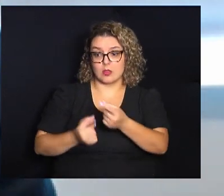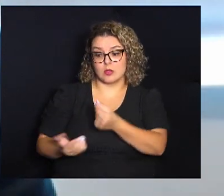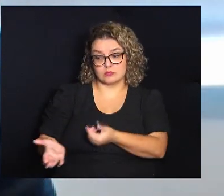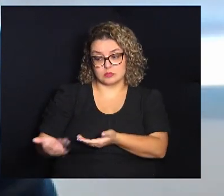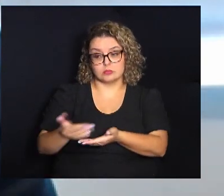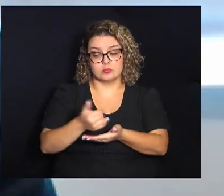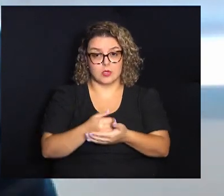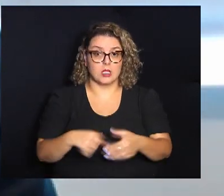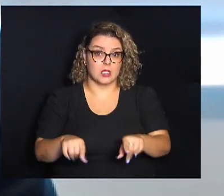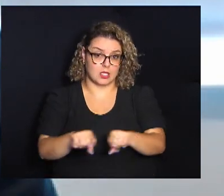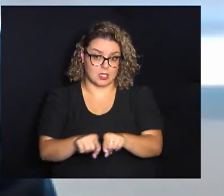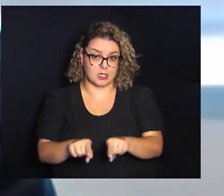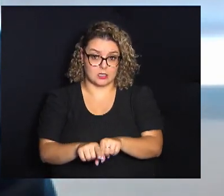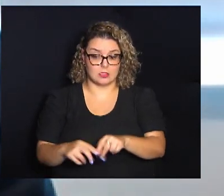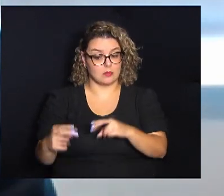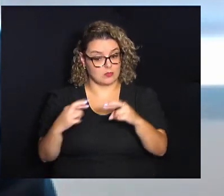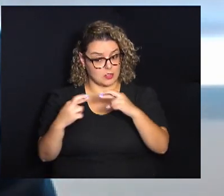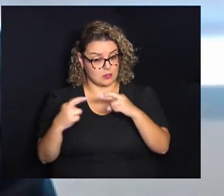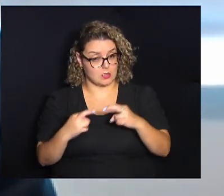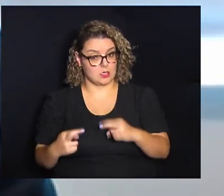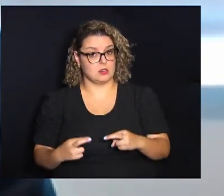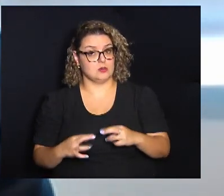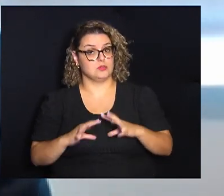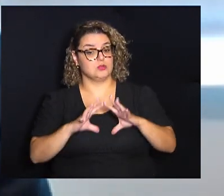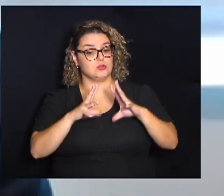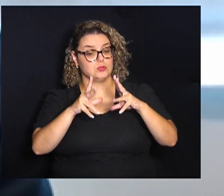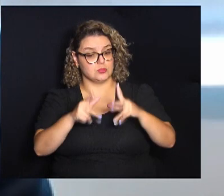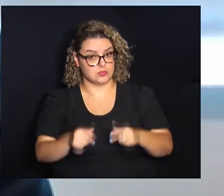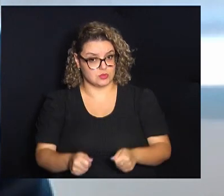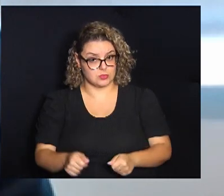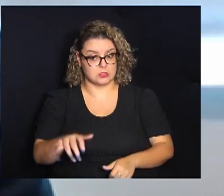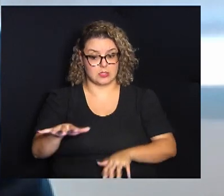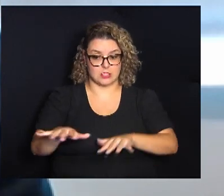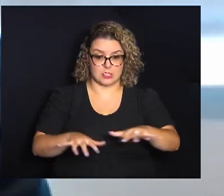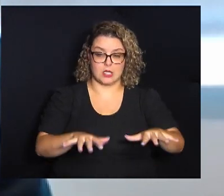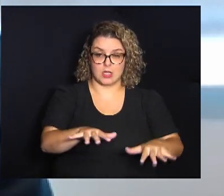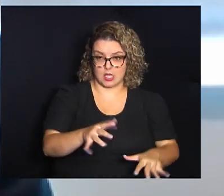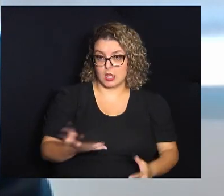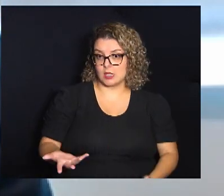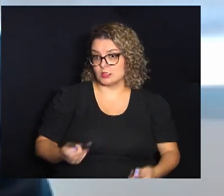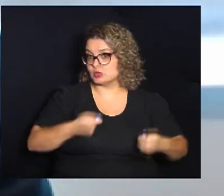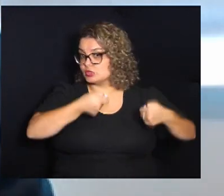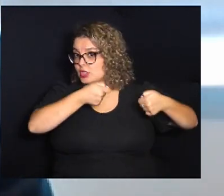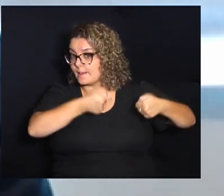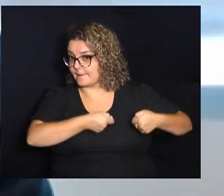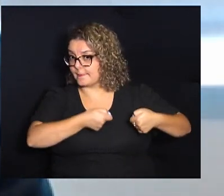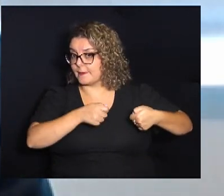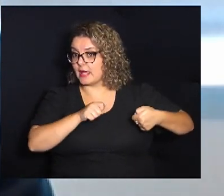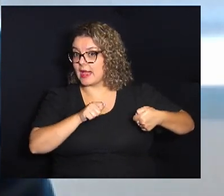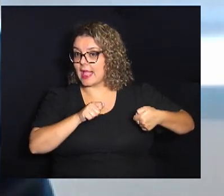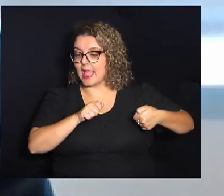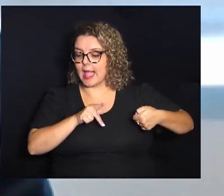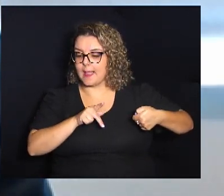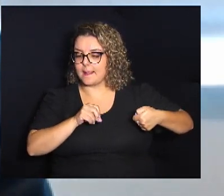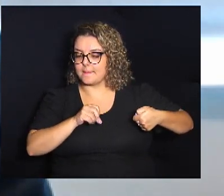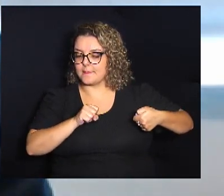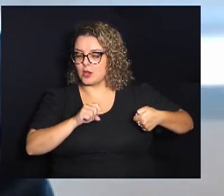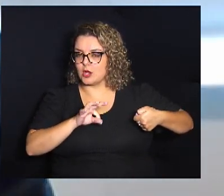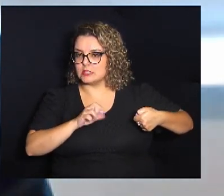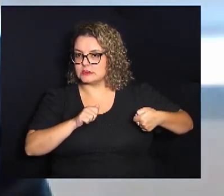e também uma fiscalização de todo esse segmento que já vem muito forte aqui, inclusive